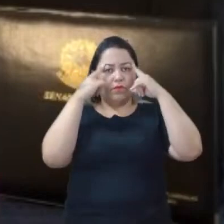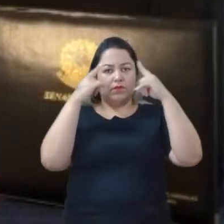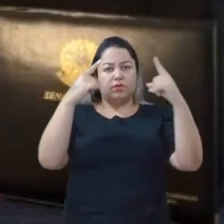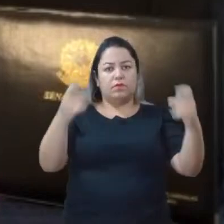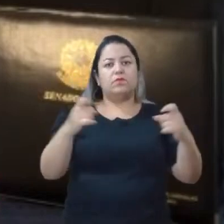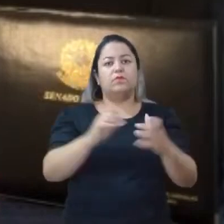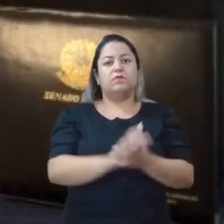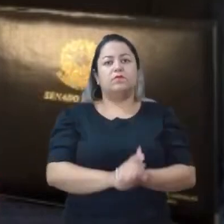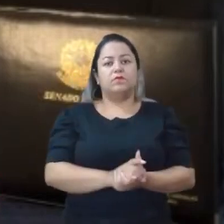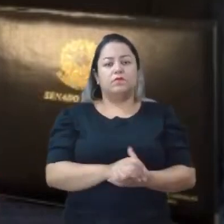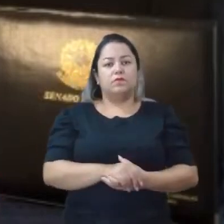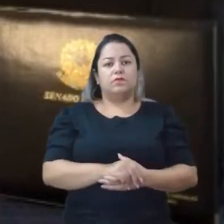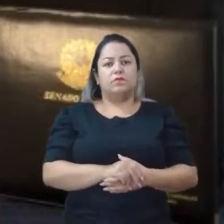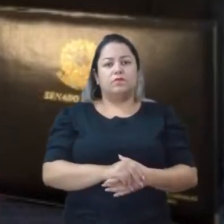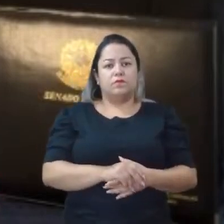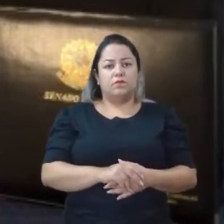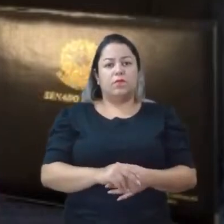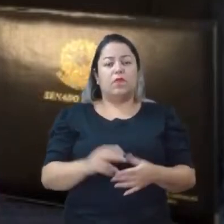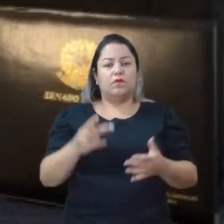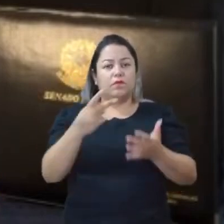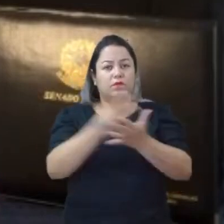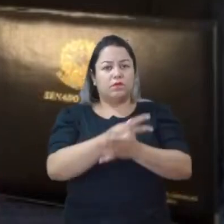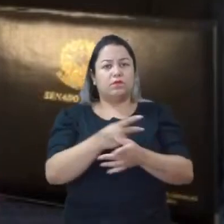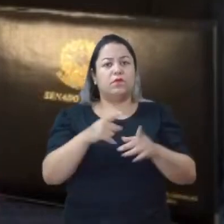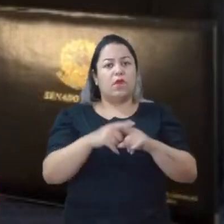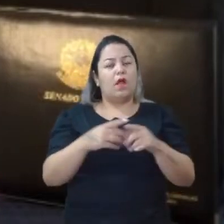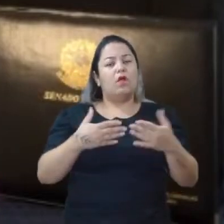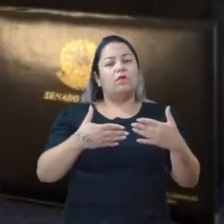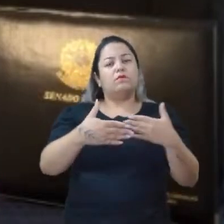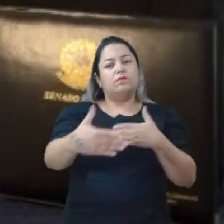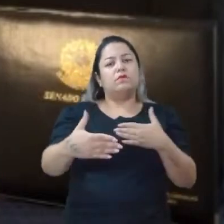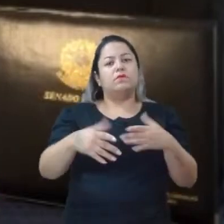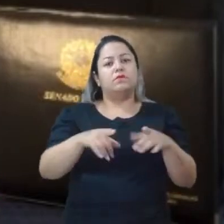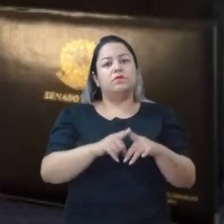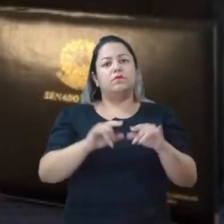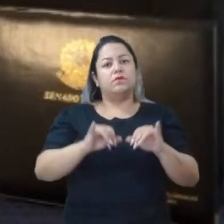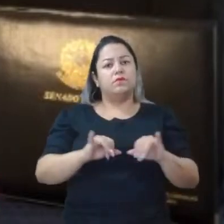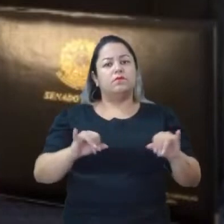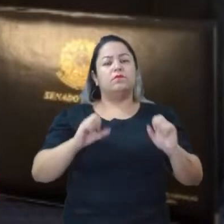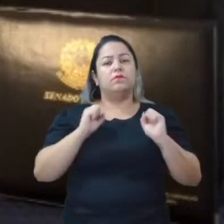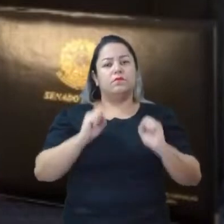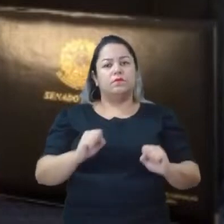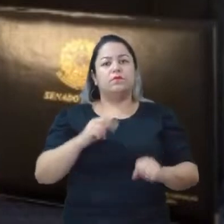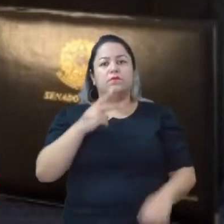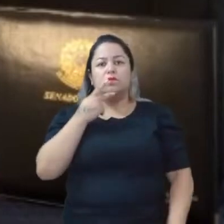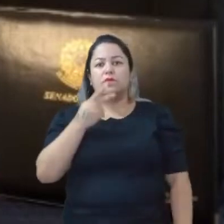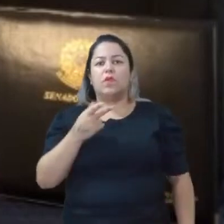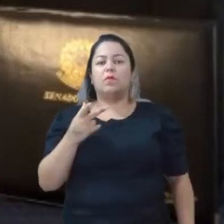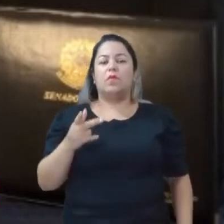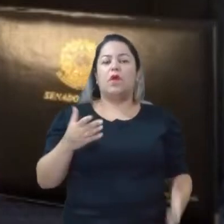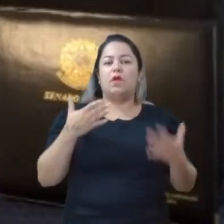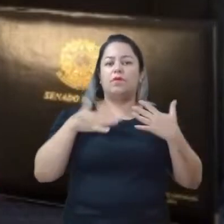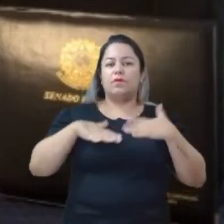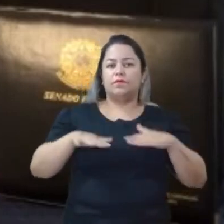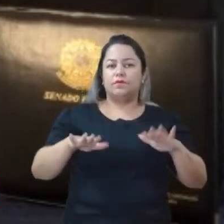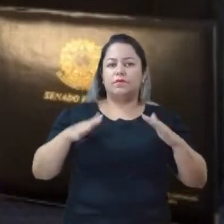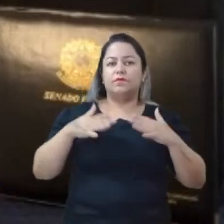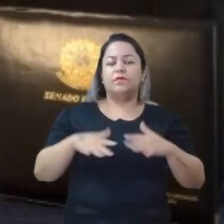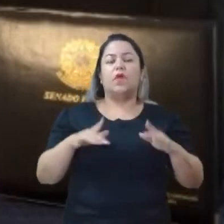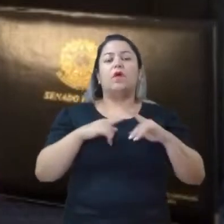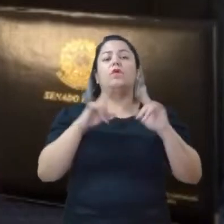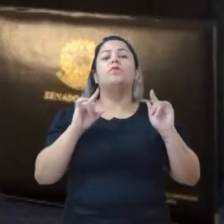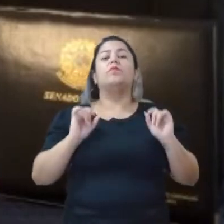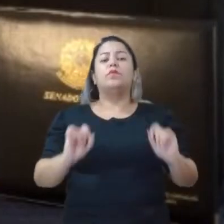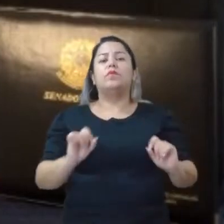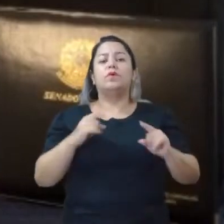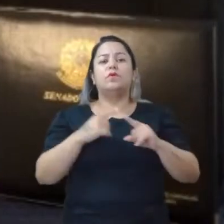violência que ocorreram ao longo desta campanha. Eu posso falar isso com a maior tranquilidade, porque